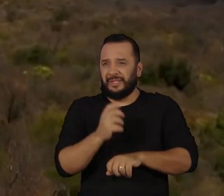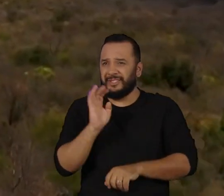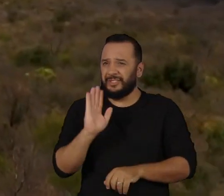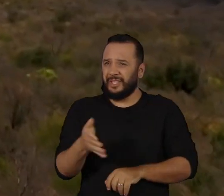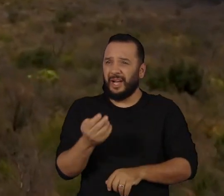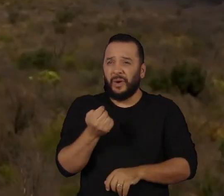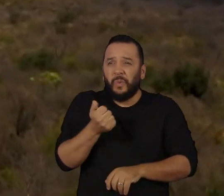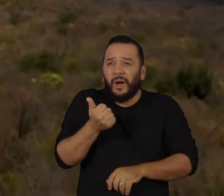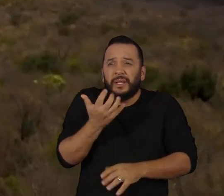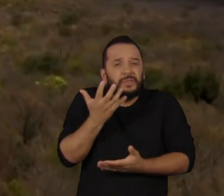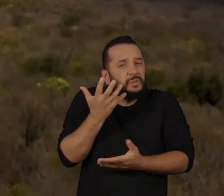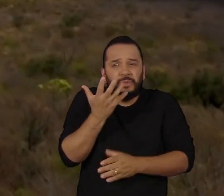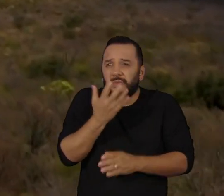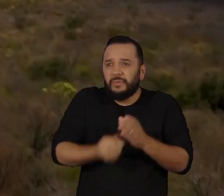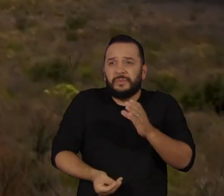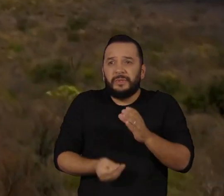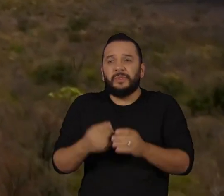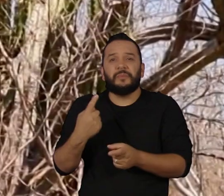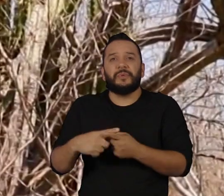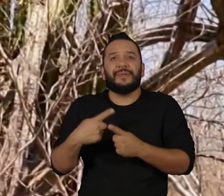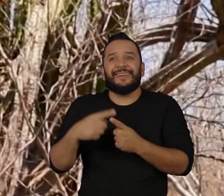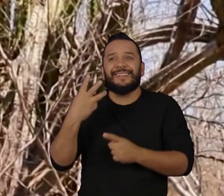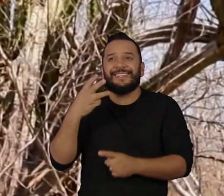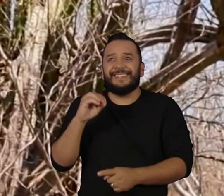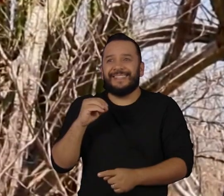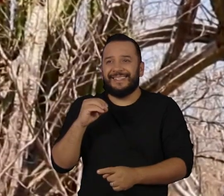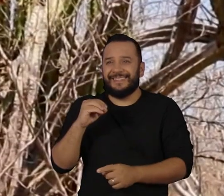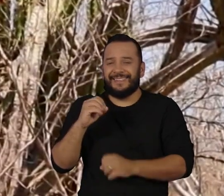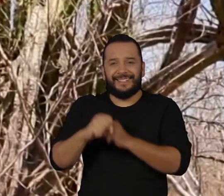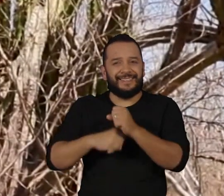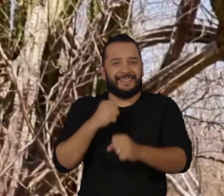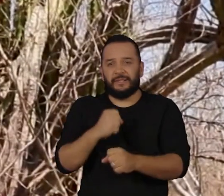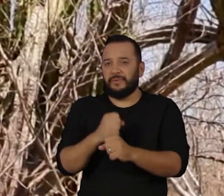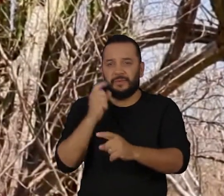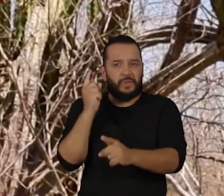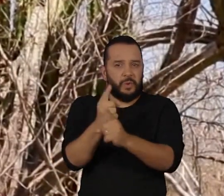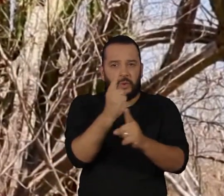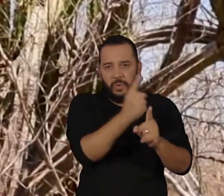animais não são registrados nesse bioma.